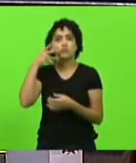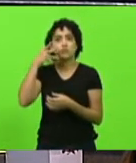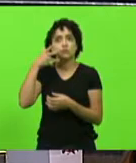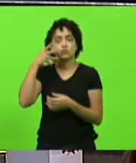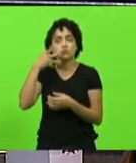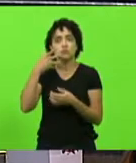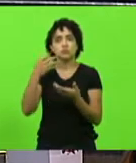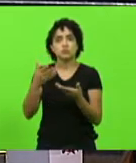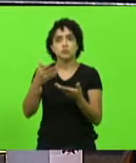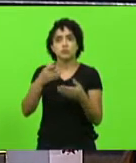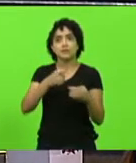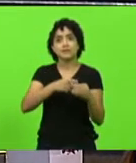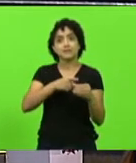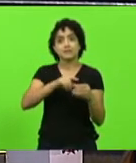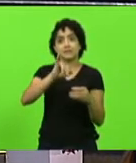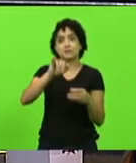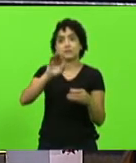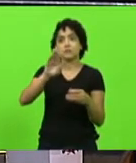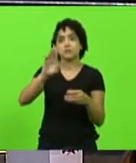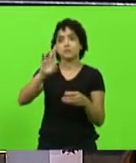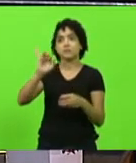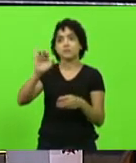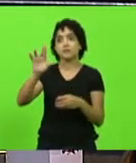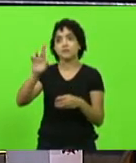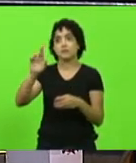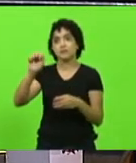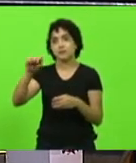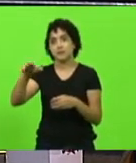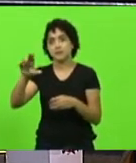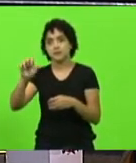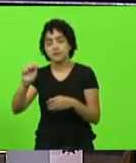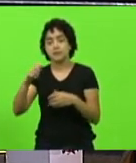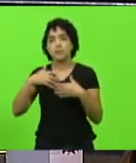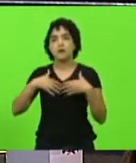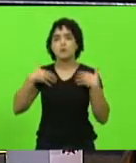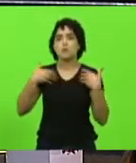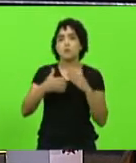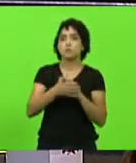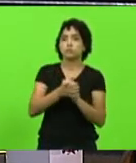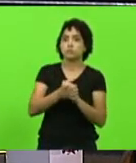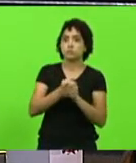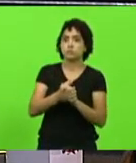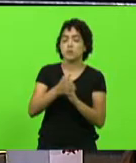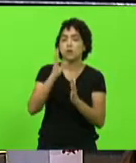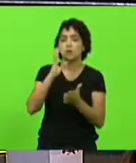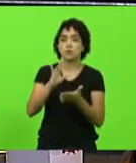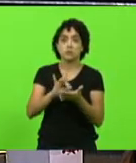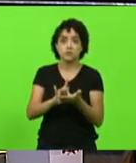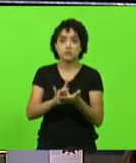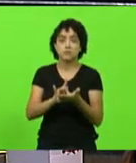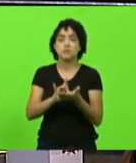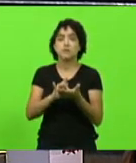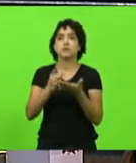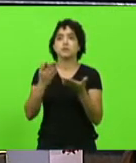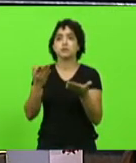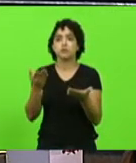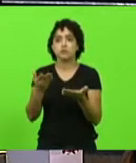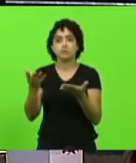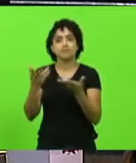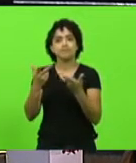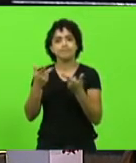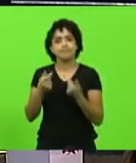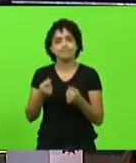relação ao município de Ibirama, render nossa homenagem, nossos cumprimentos, nosso reconhecimento a esta maravilhosa